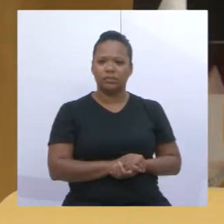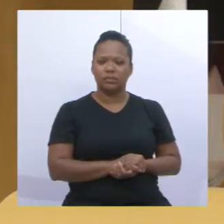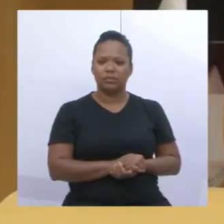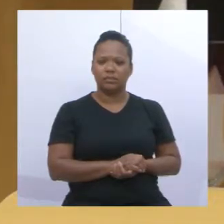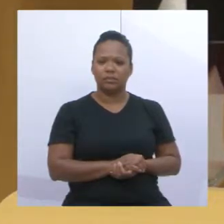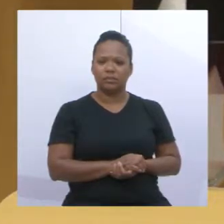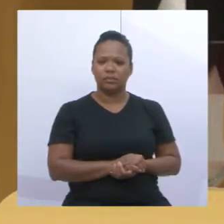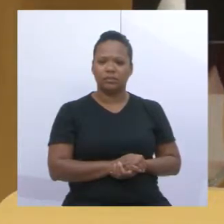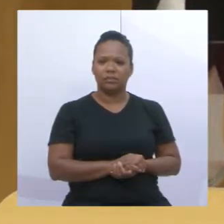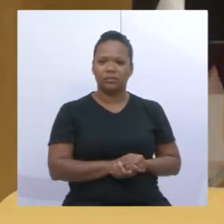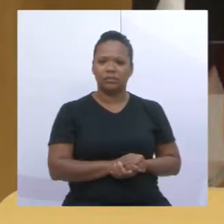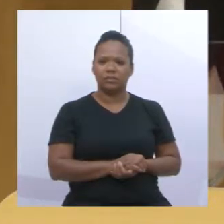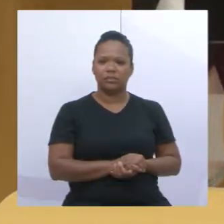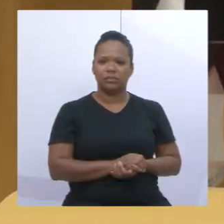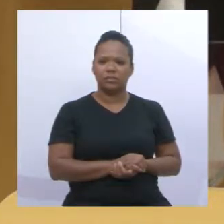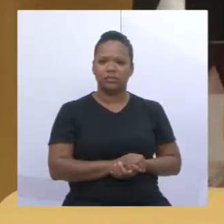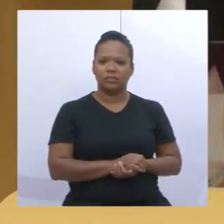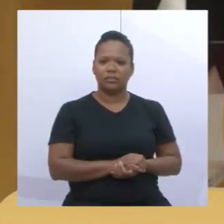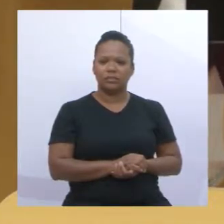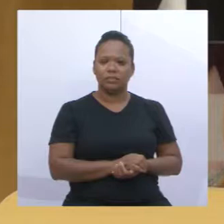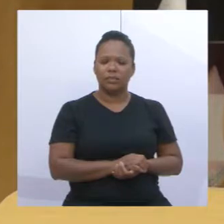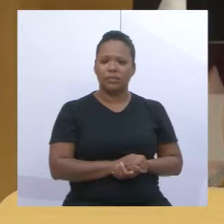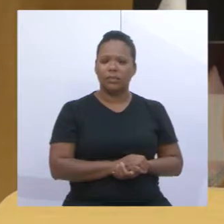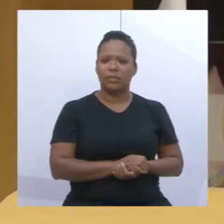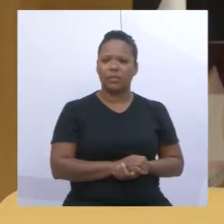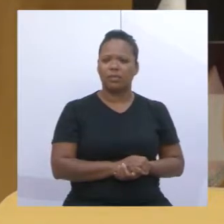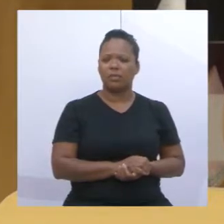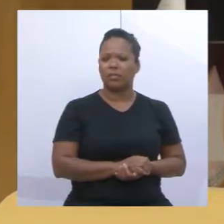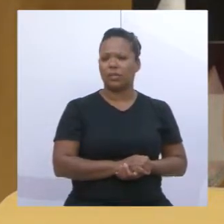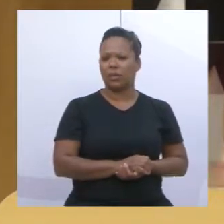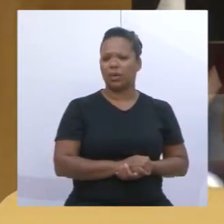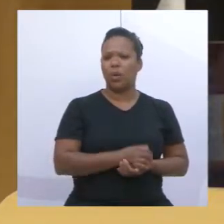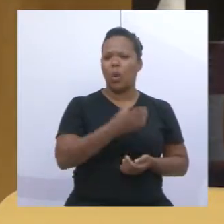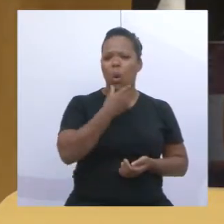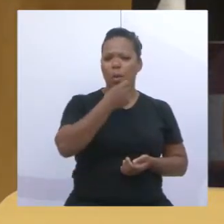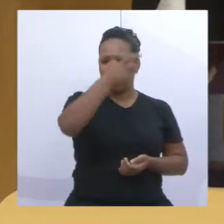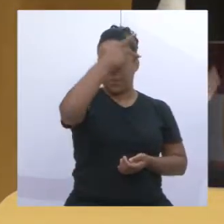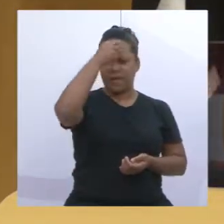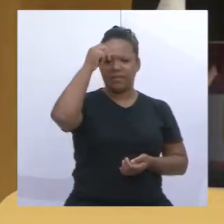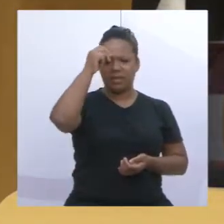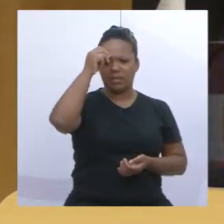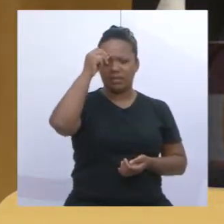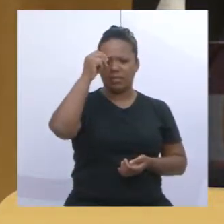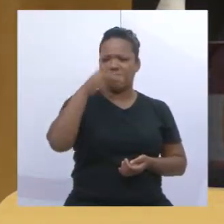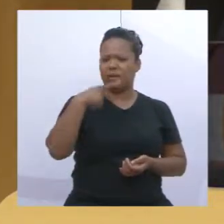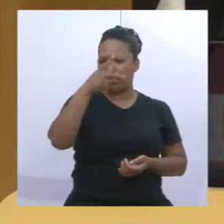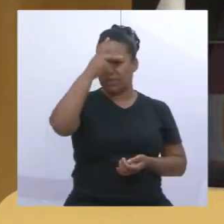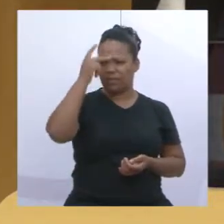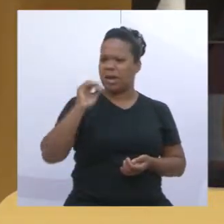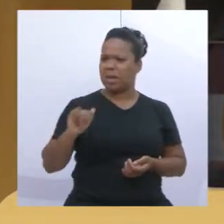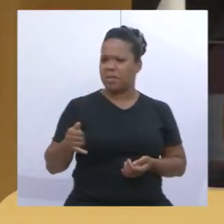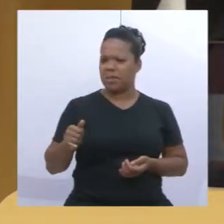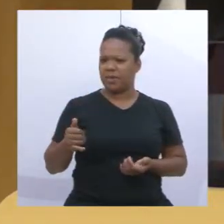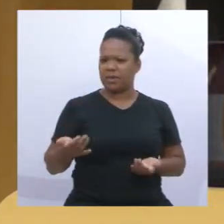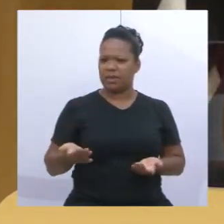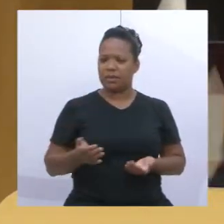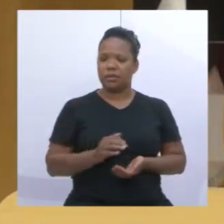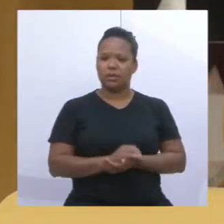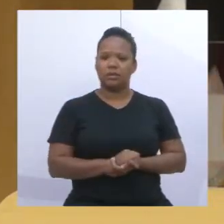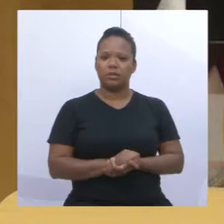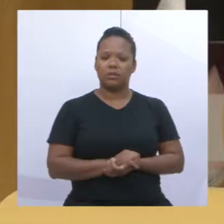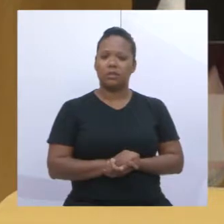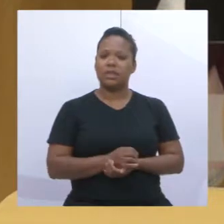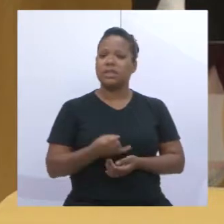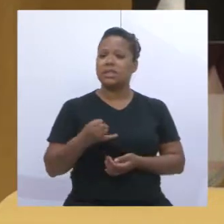muito do que o prefeito o intitulou de privilegiados. Há uma porque, quando se tem